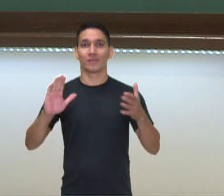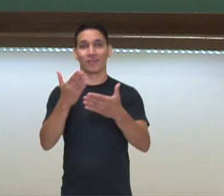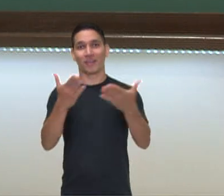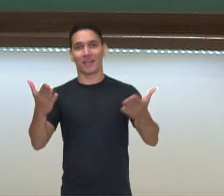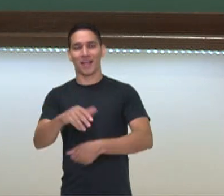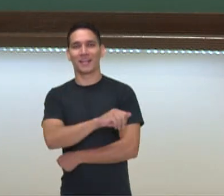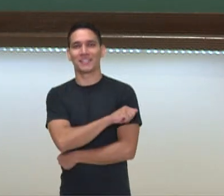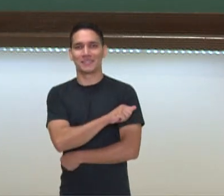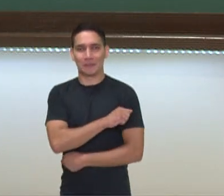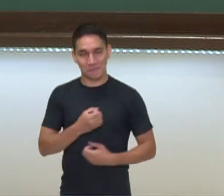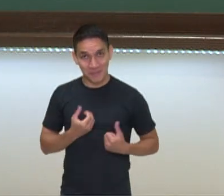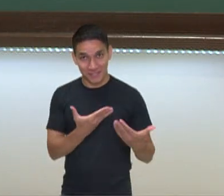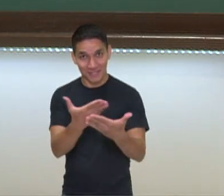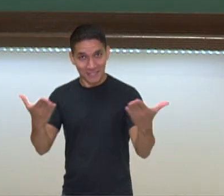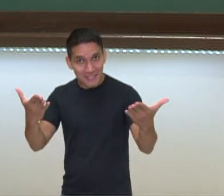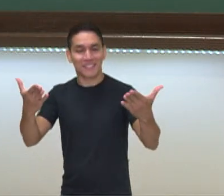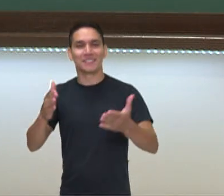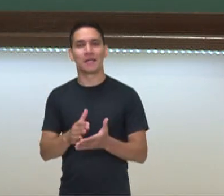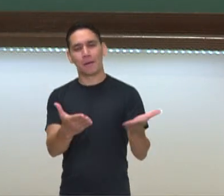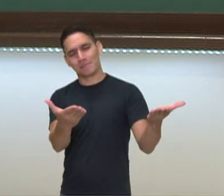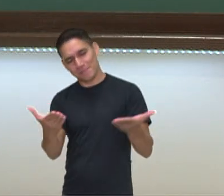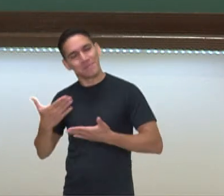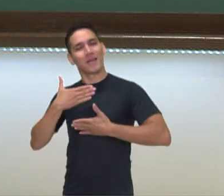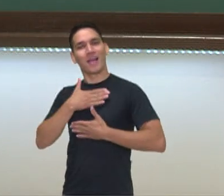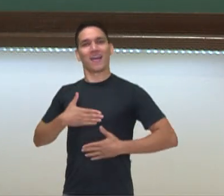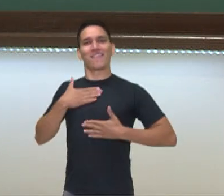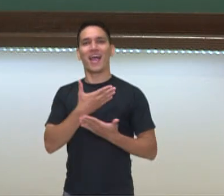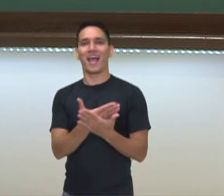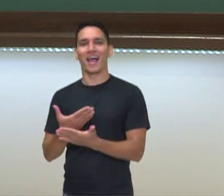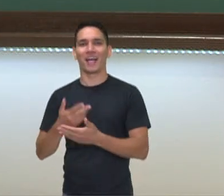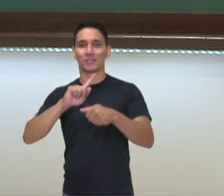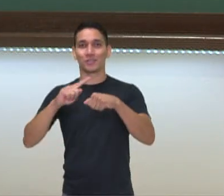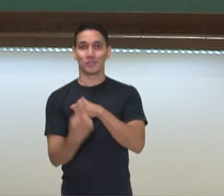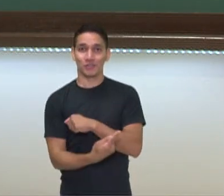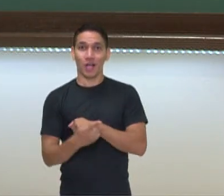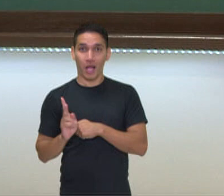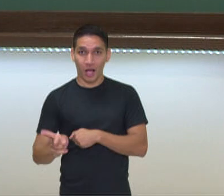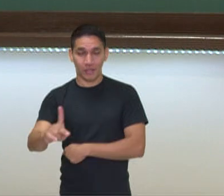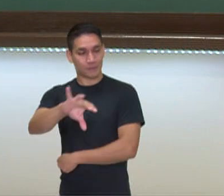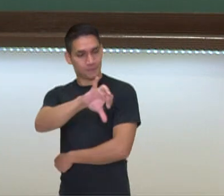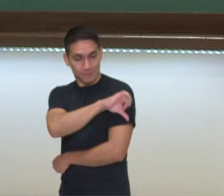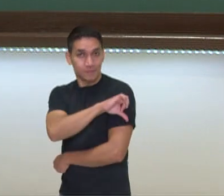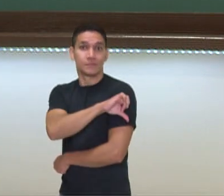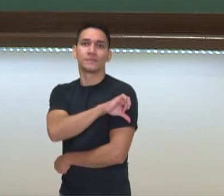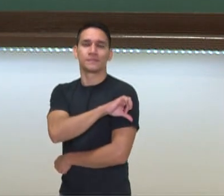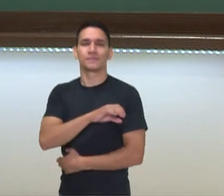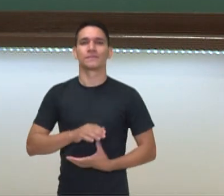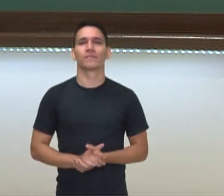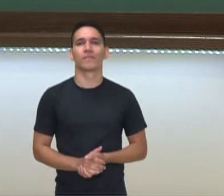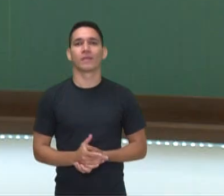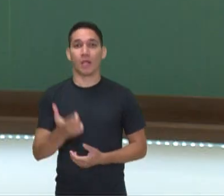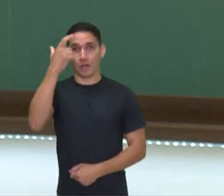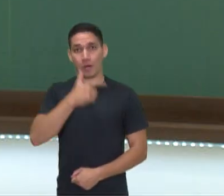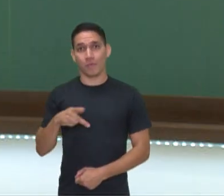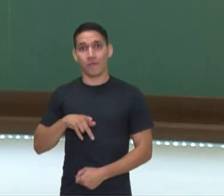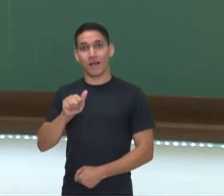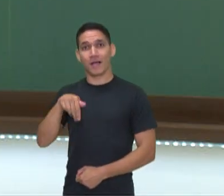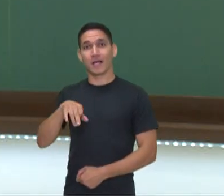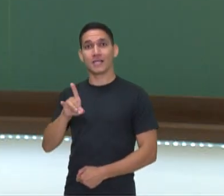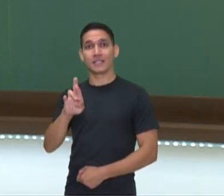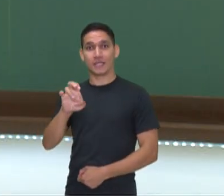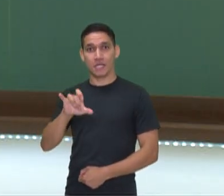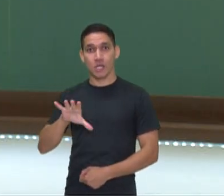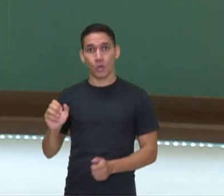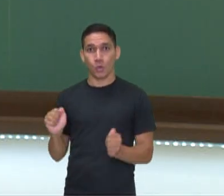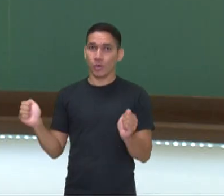Olá, estudante! Tudo bem com você? Seja muito bem-vindo à nossa aula de Geografia para o nono ano do Ensino Fundamental. Eu sou o professor Andrew e